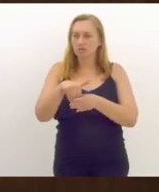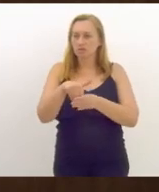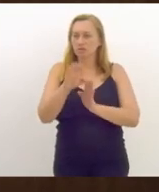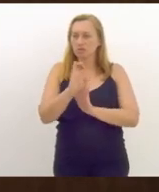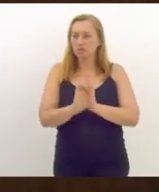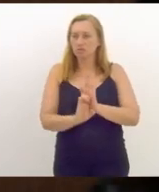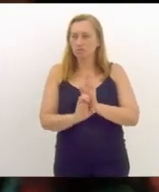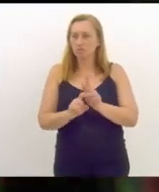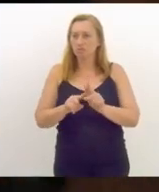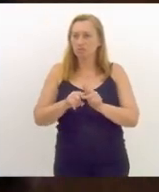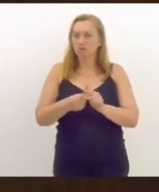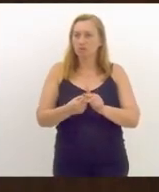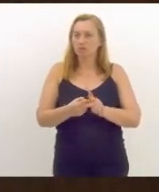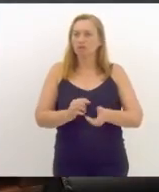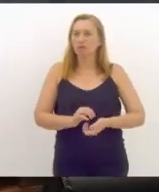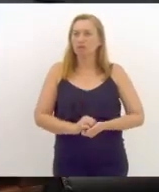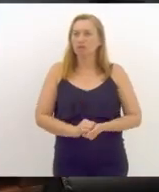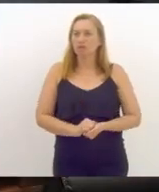modificativas